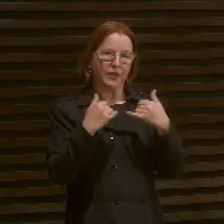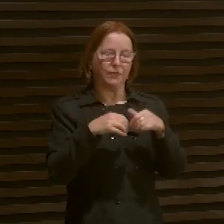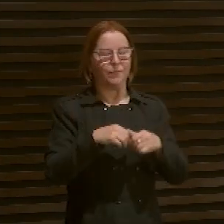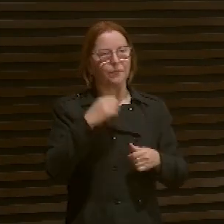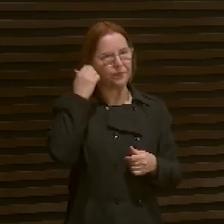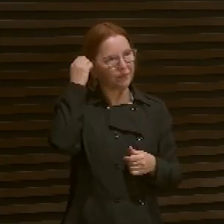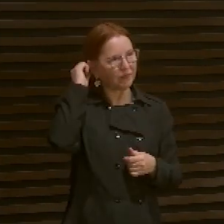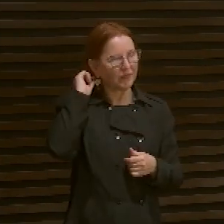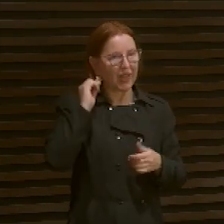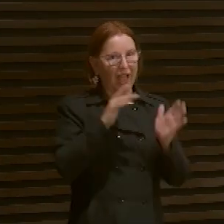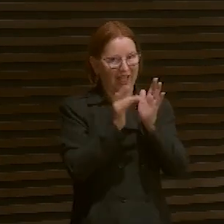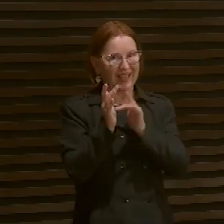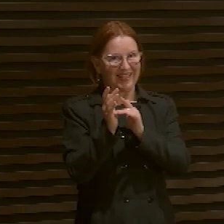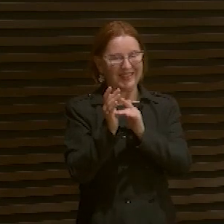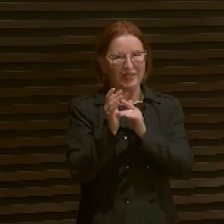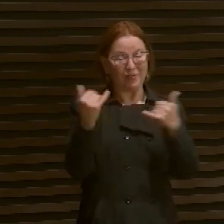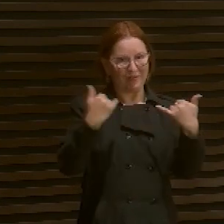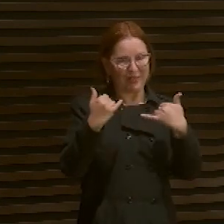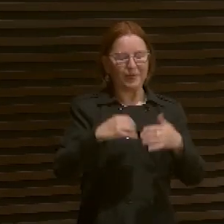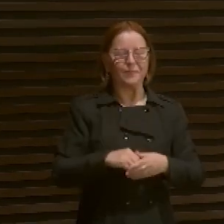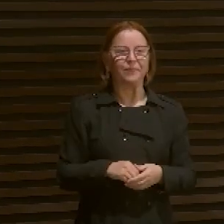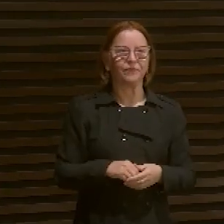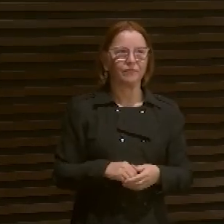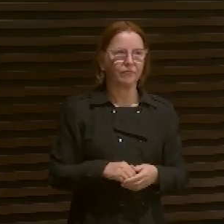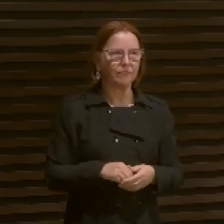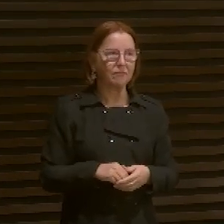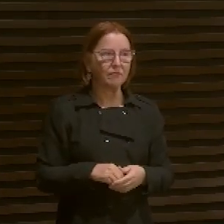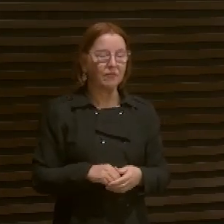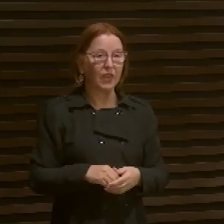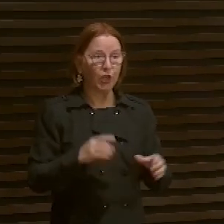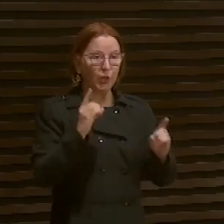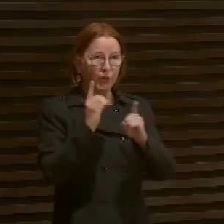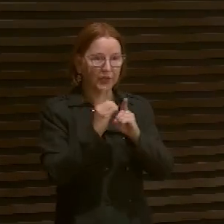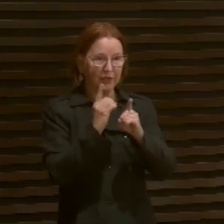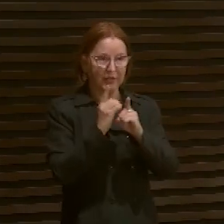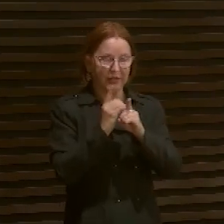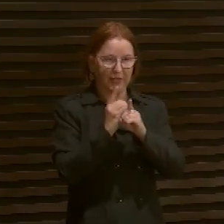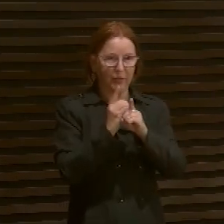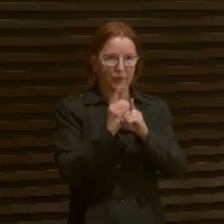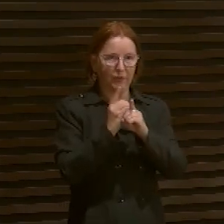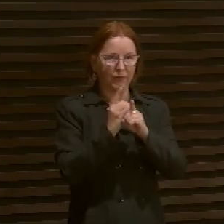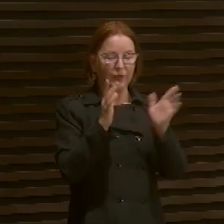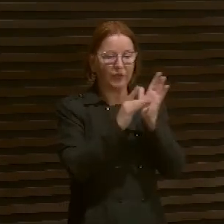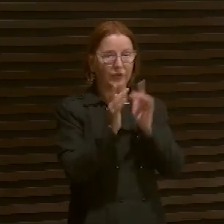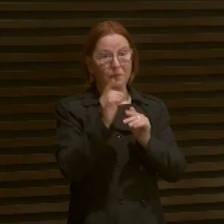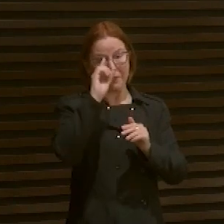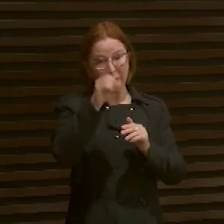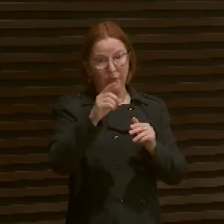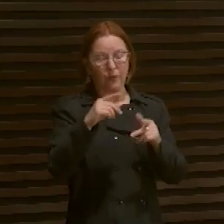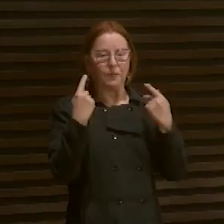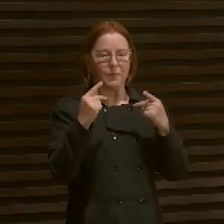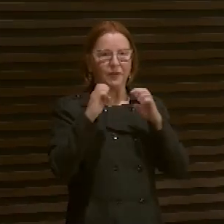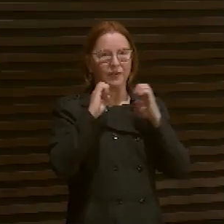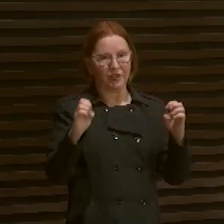E a Bíblia diz que nesse mesmo tempo, os discípulos que Jesus tinha mandado para pregar o Evangelho voltaram, os 12. E eles